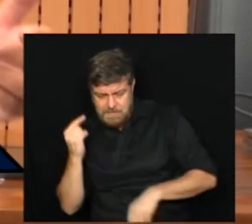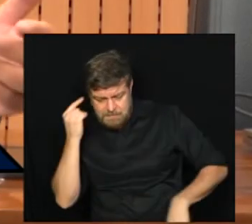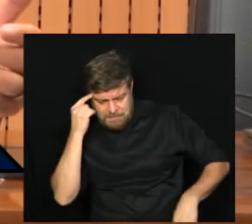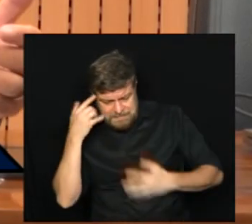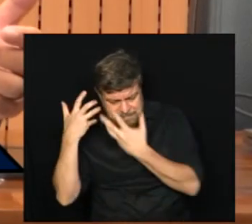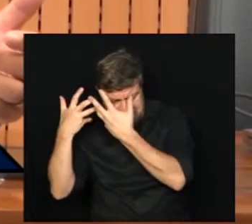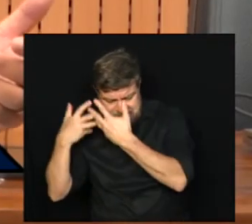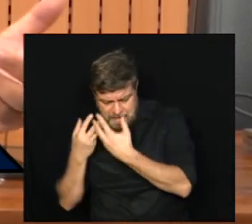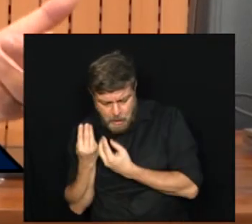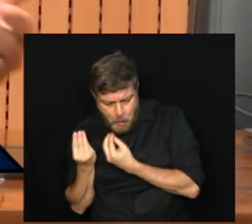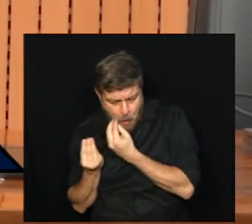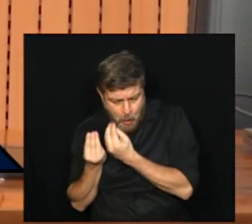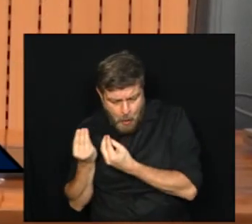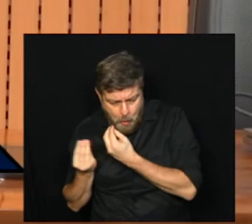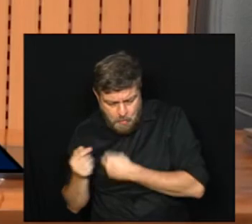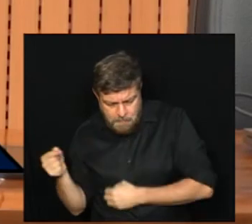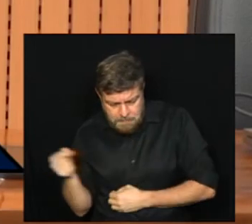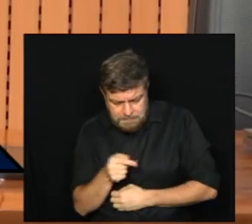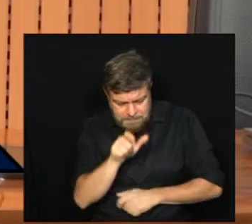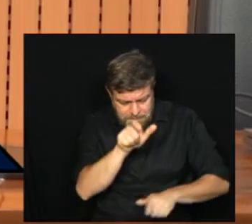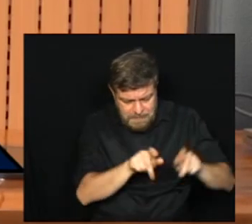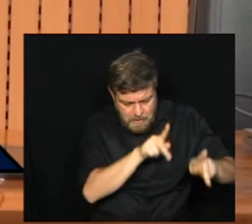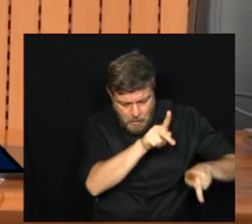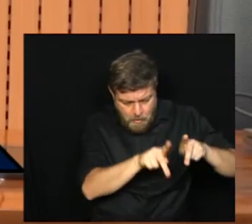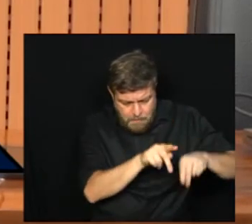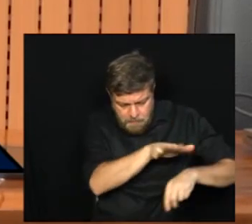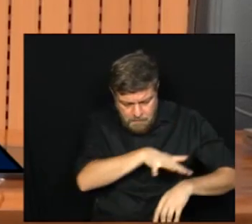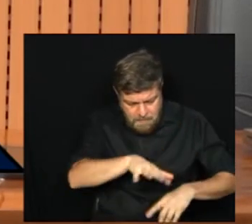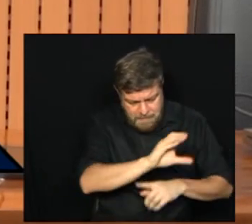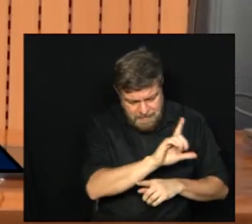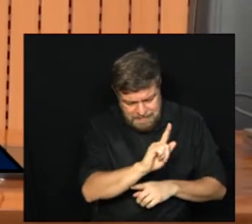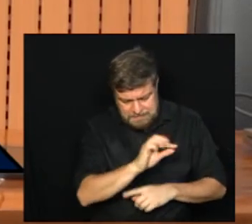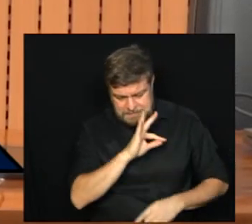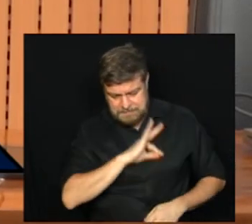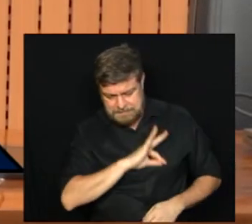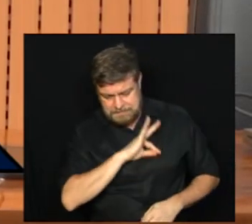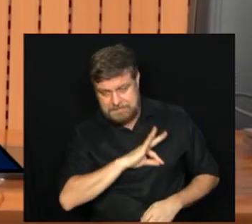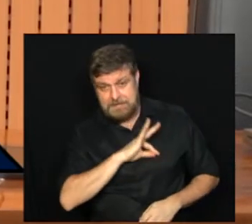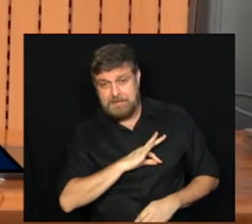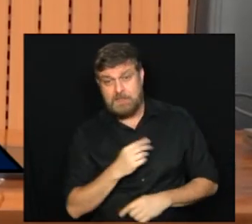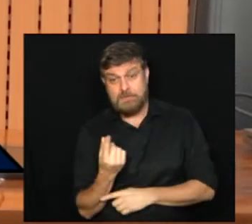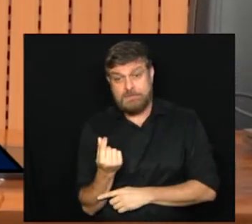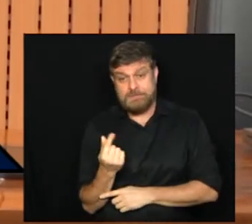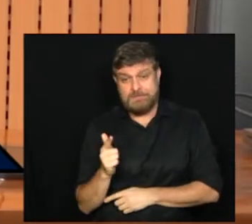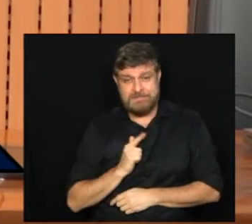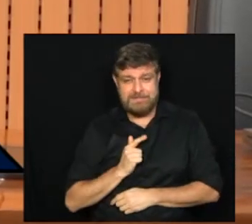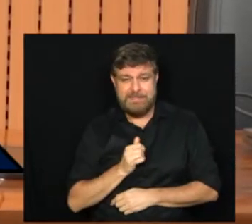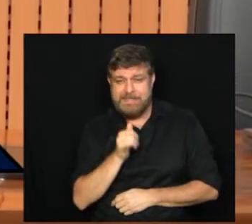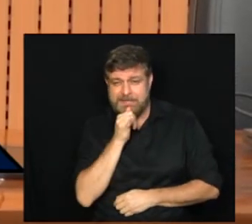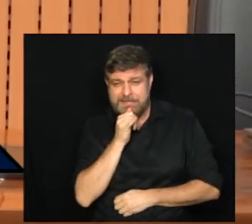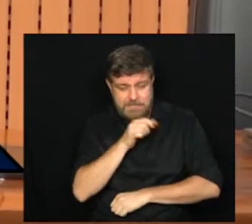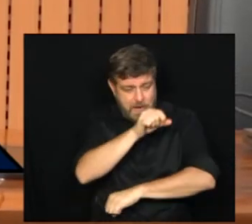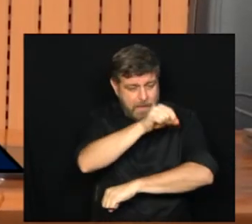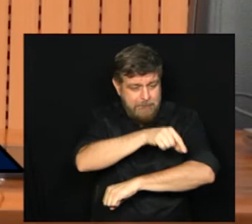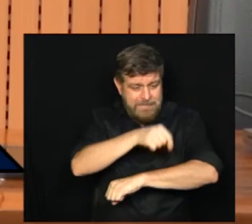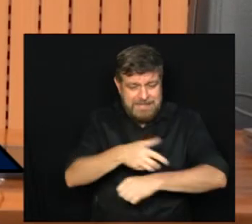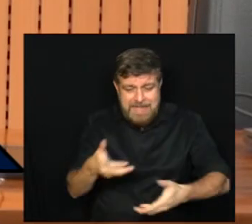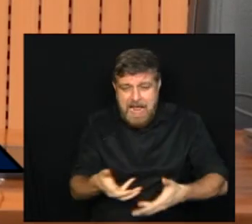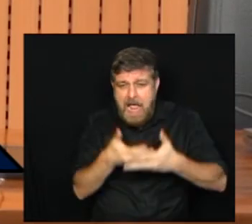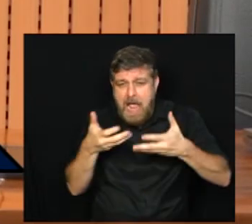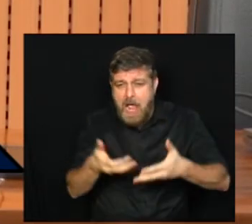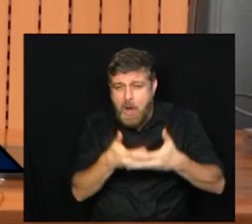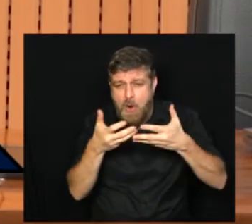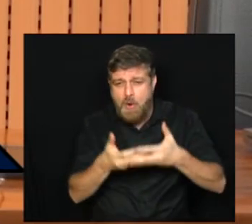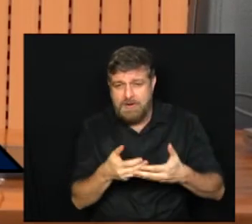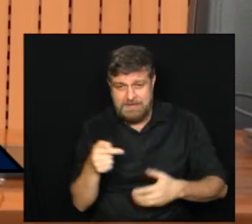formas criativas, né, de geração de renda é fundamental. Então, ter a horta comunitária, potencializar, que já existe uma